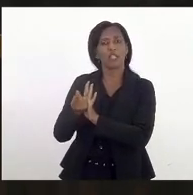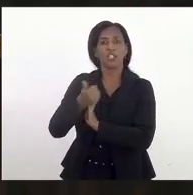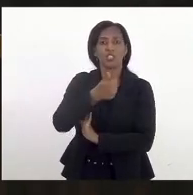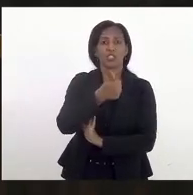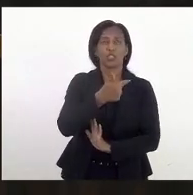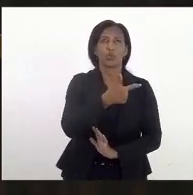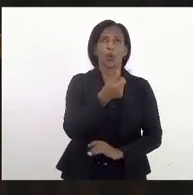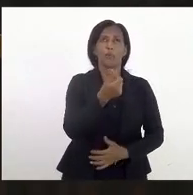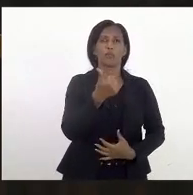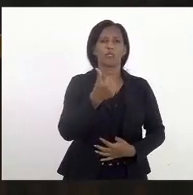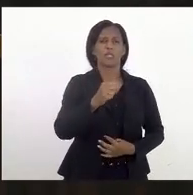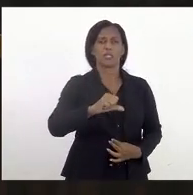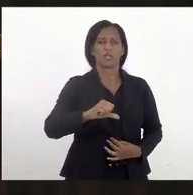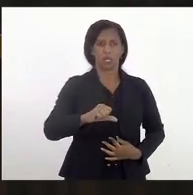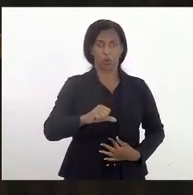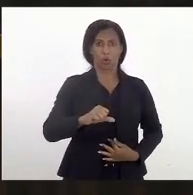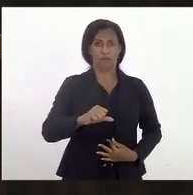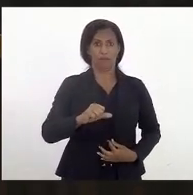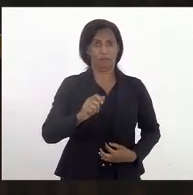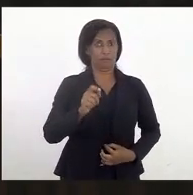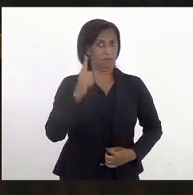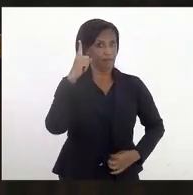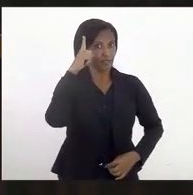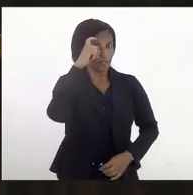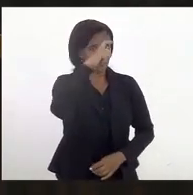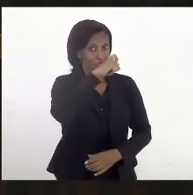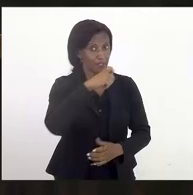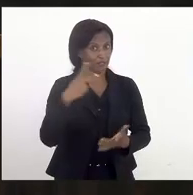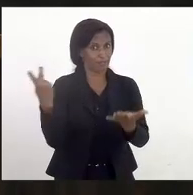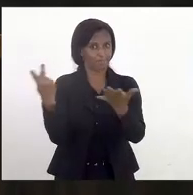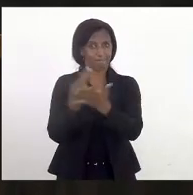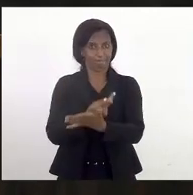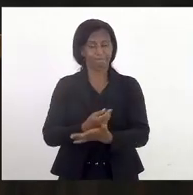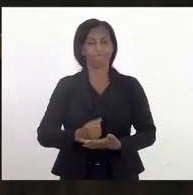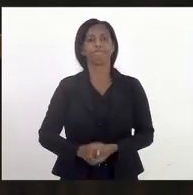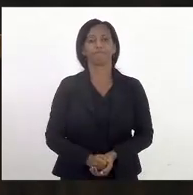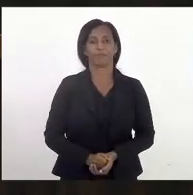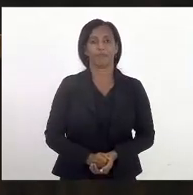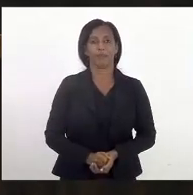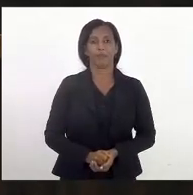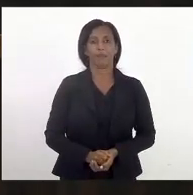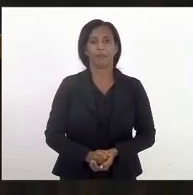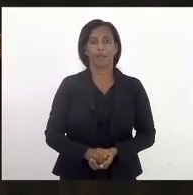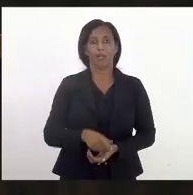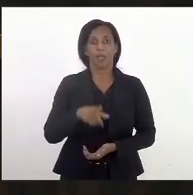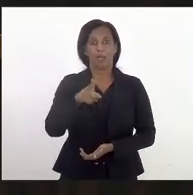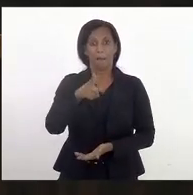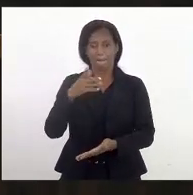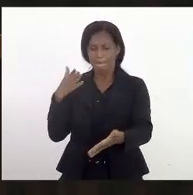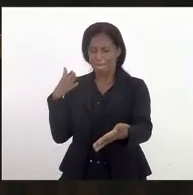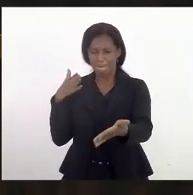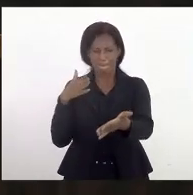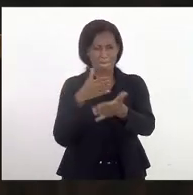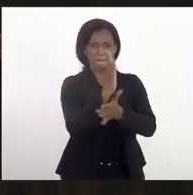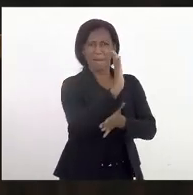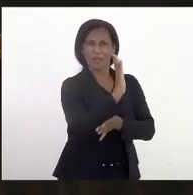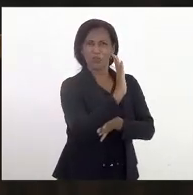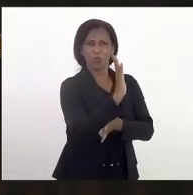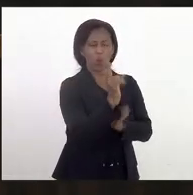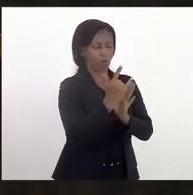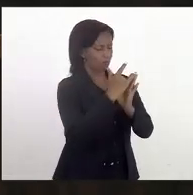de 19 isso é raro que aconteceu e o tribunal aprovou as contas sem